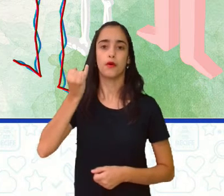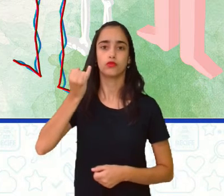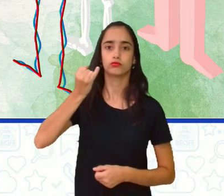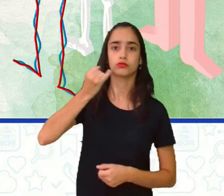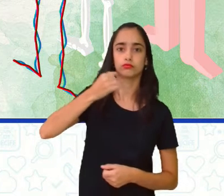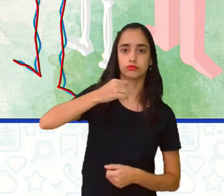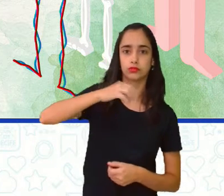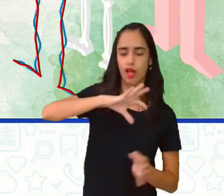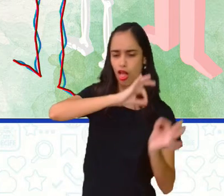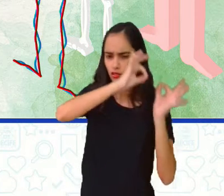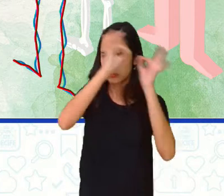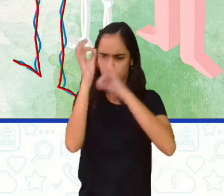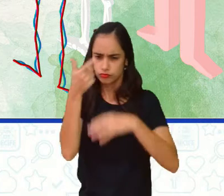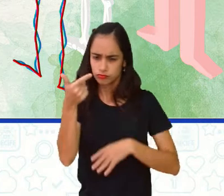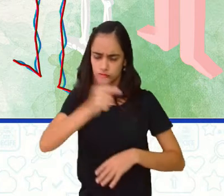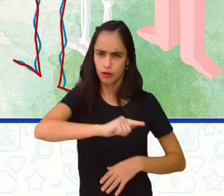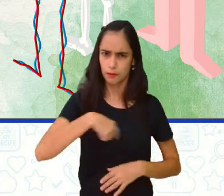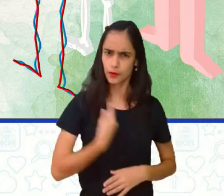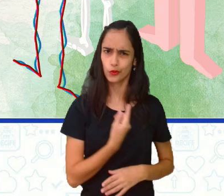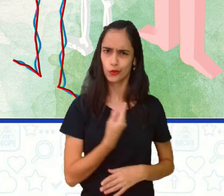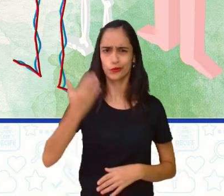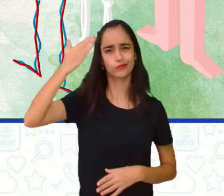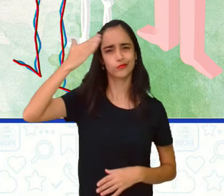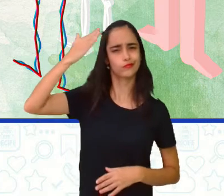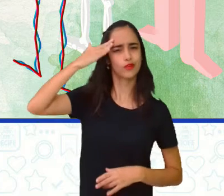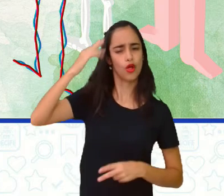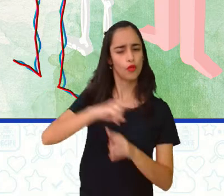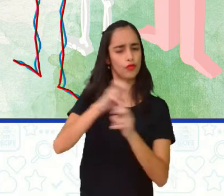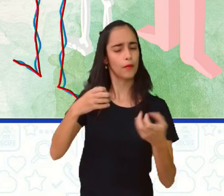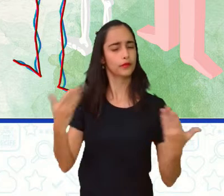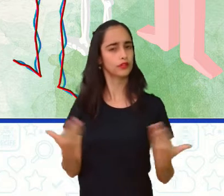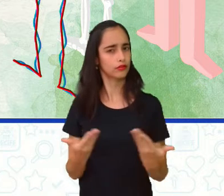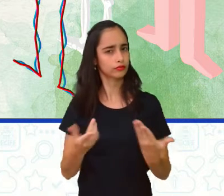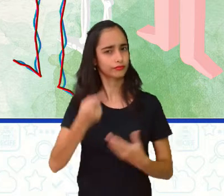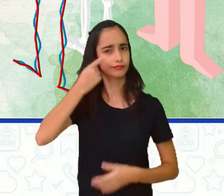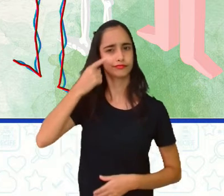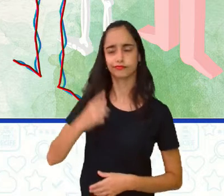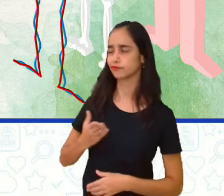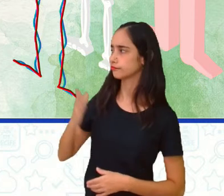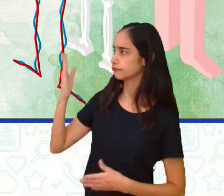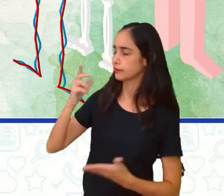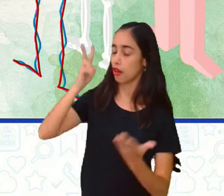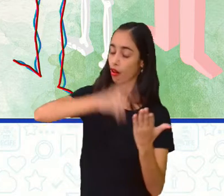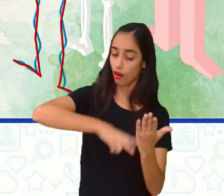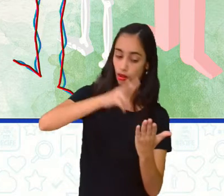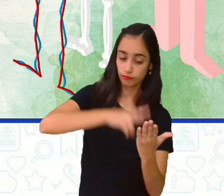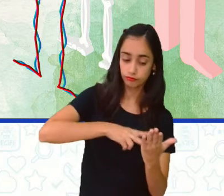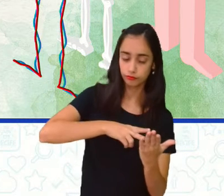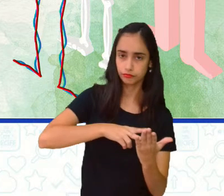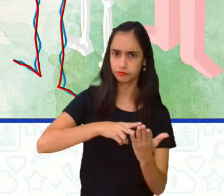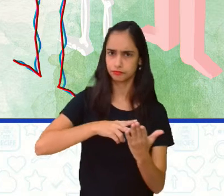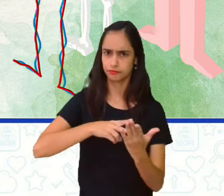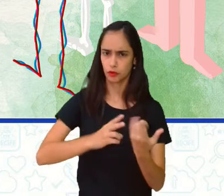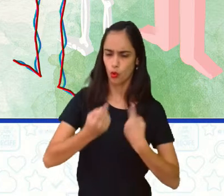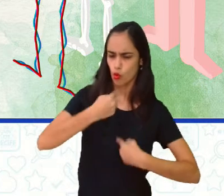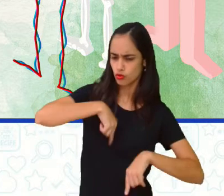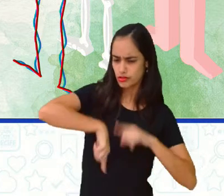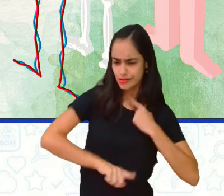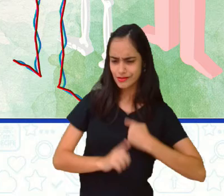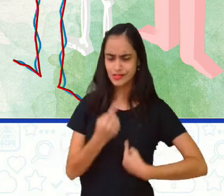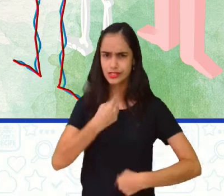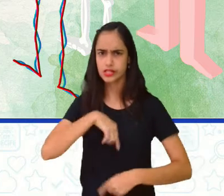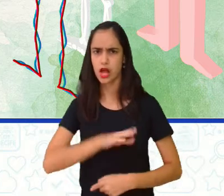rever para a gente poder entender esse assunto de hoje. Leiam comigo. Sistema cardiovascular é